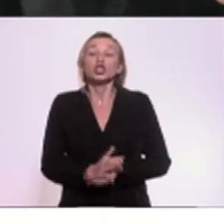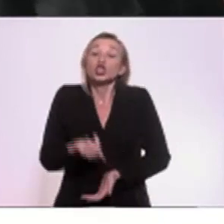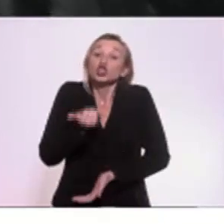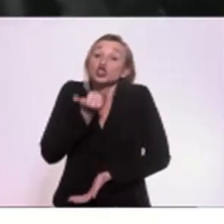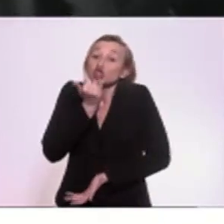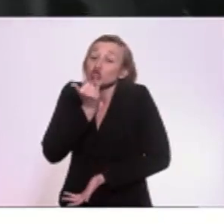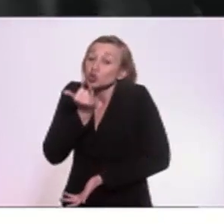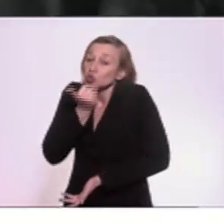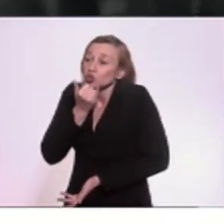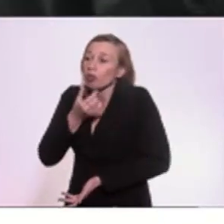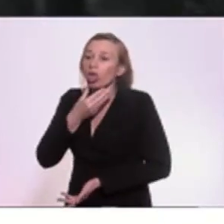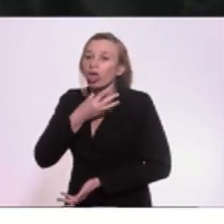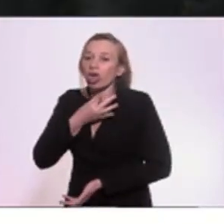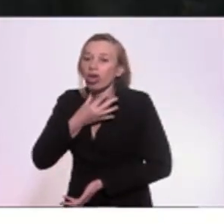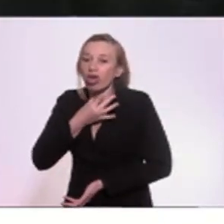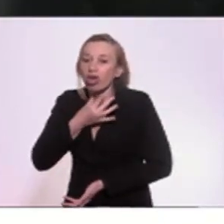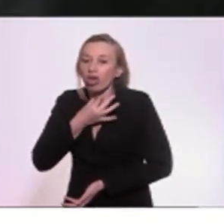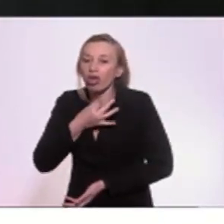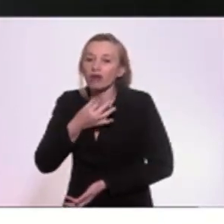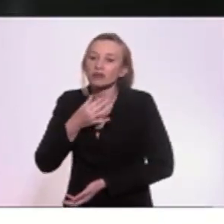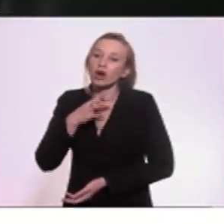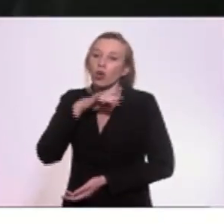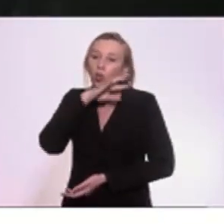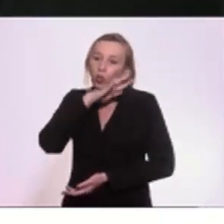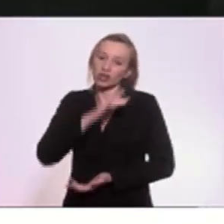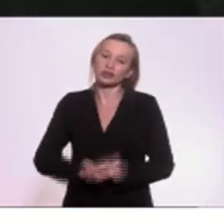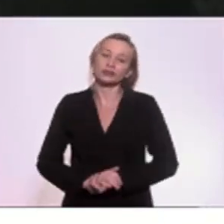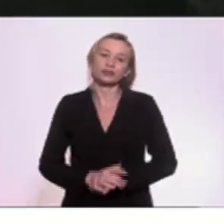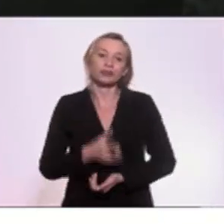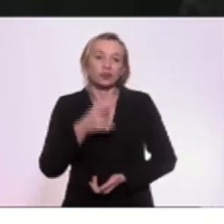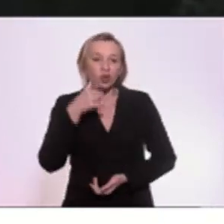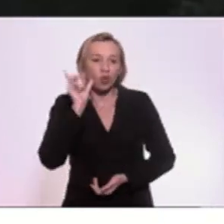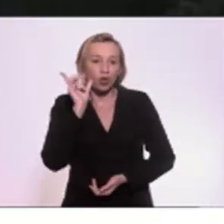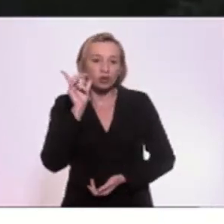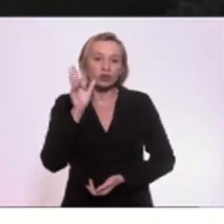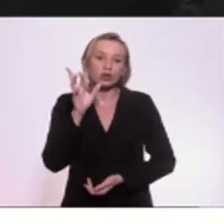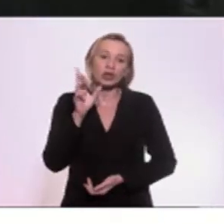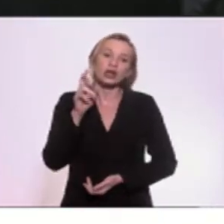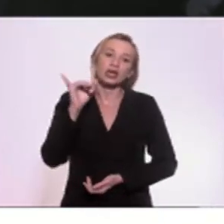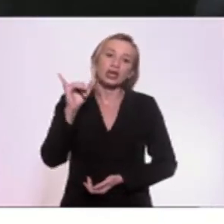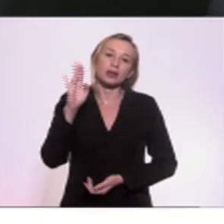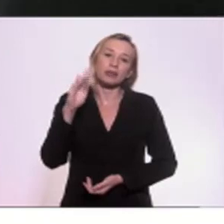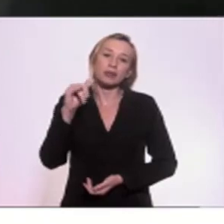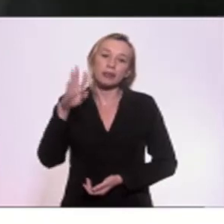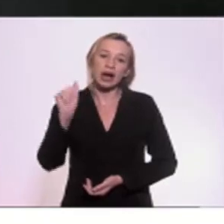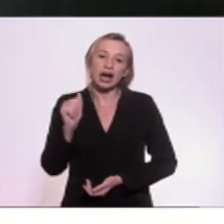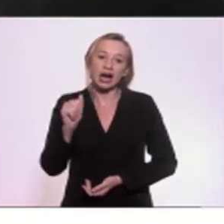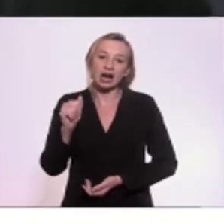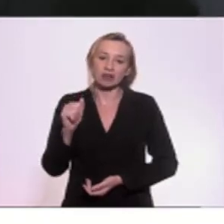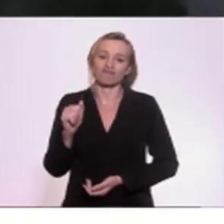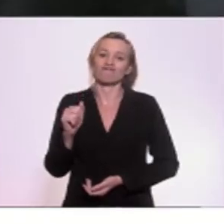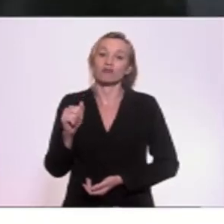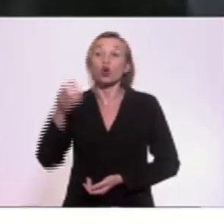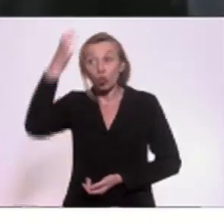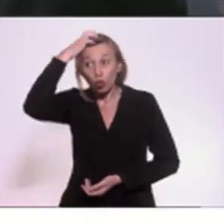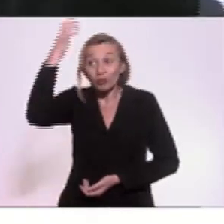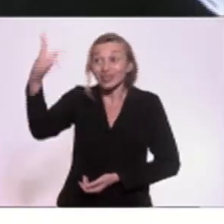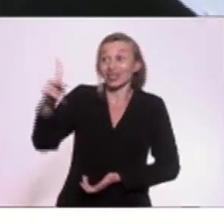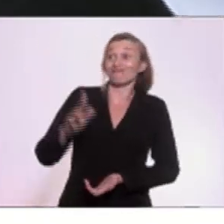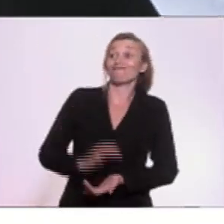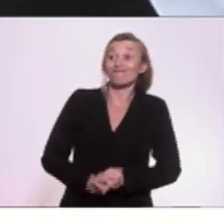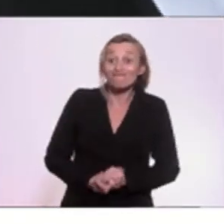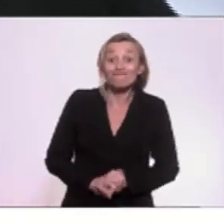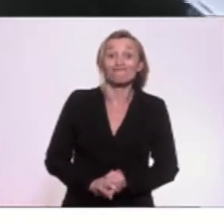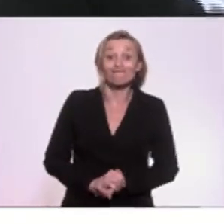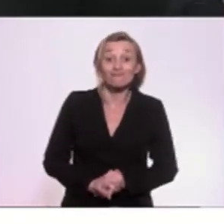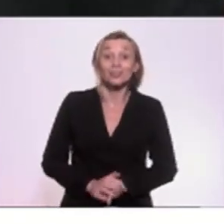desculpa a falha na voz, que ontem o Ribamar me deixou assim. Ribamar.